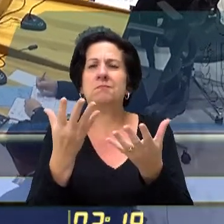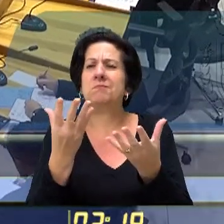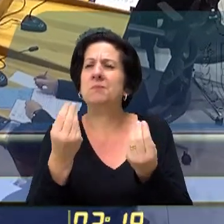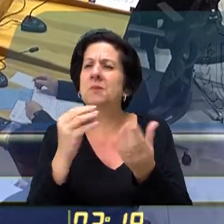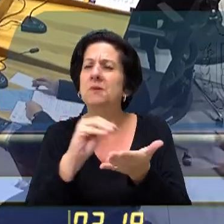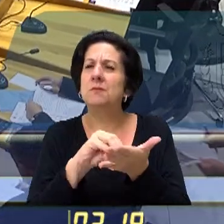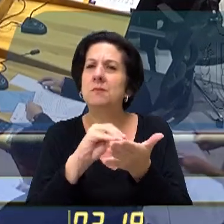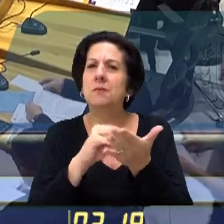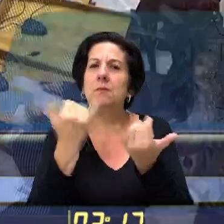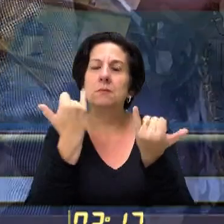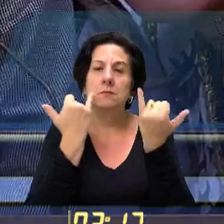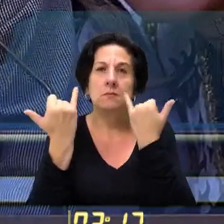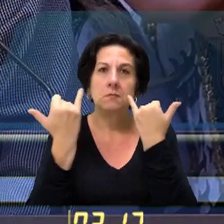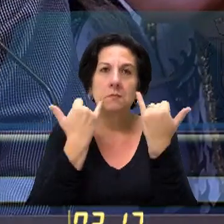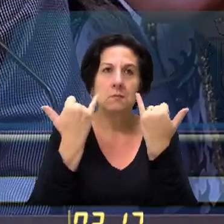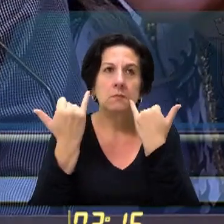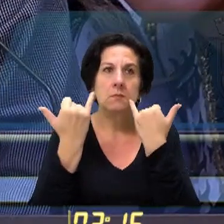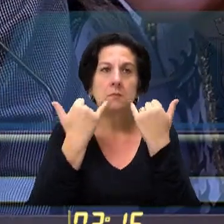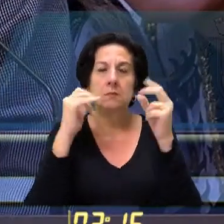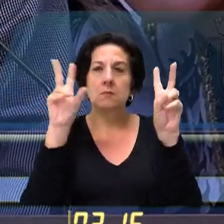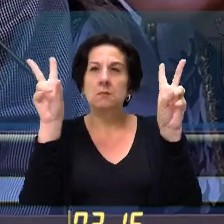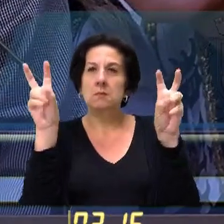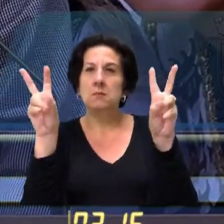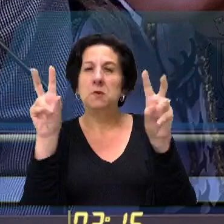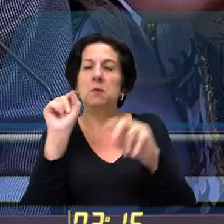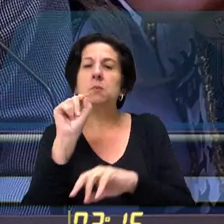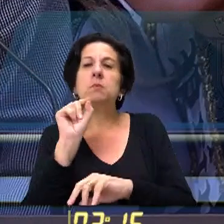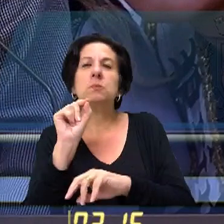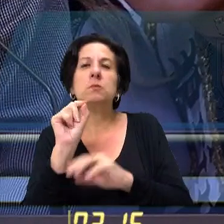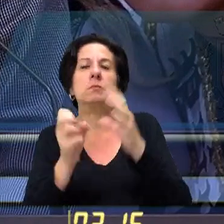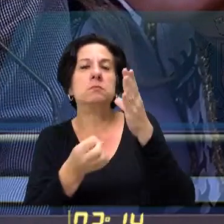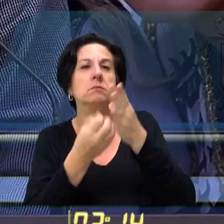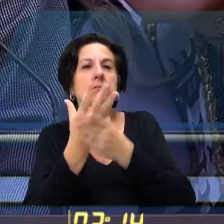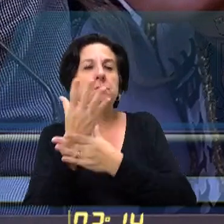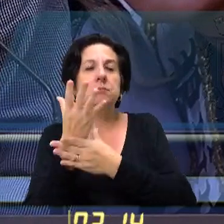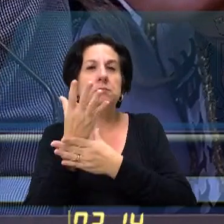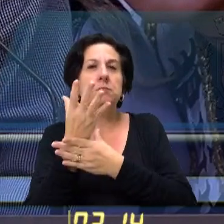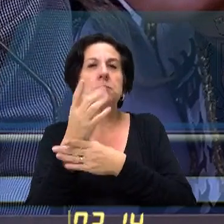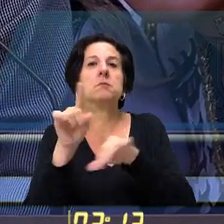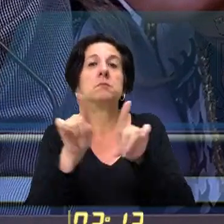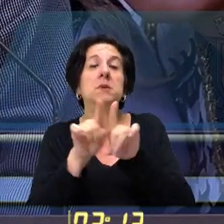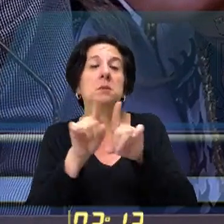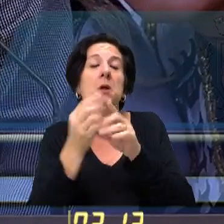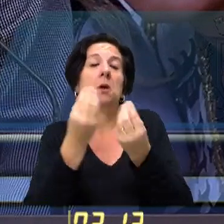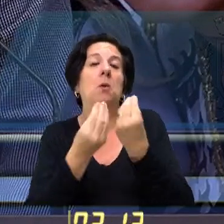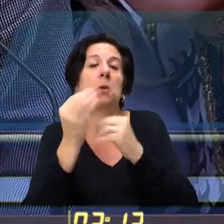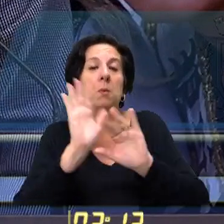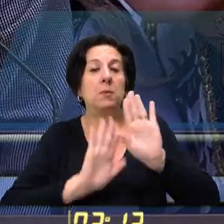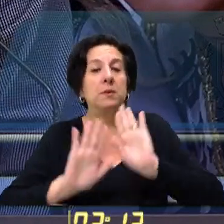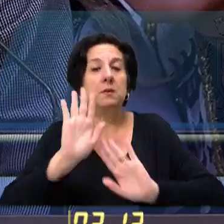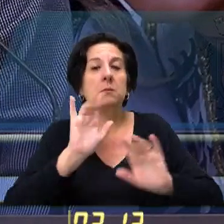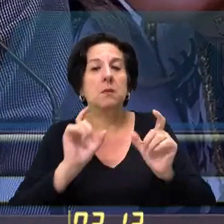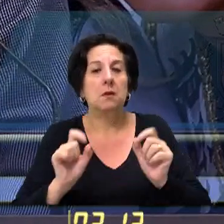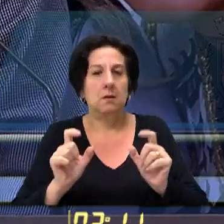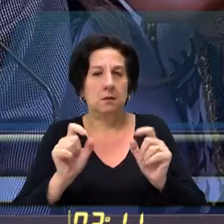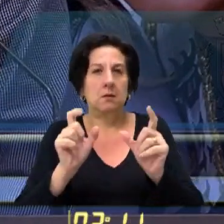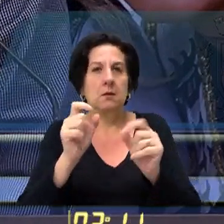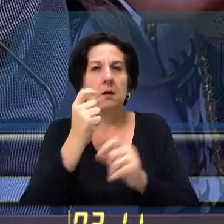desinformação sobre as causas e os diagnósticos precoces do câncer de